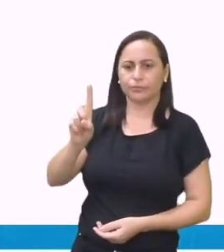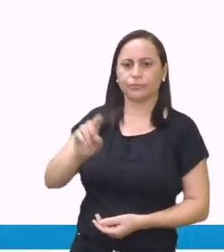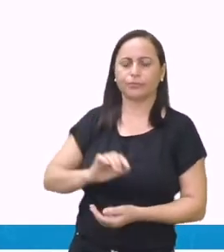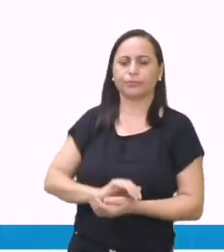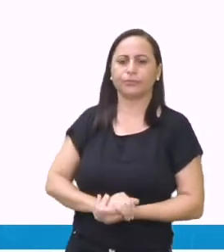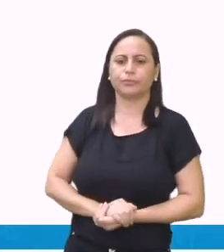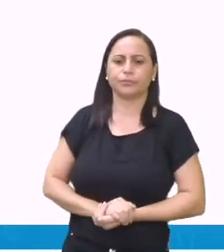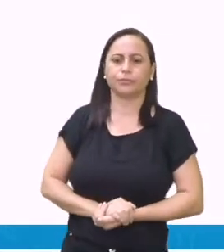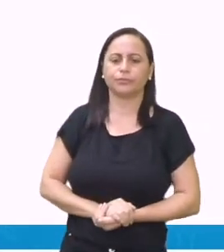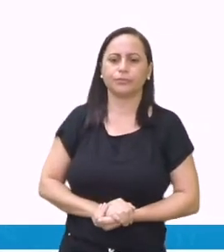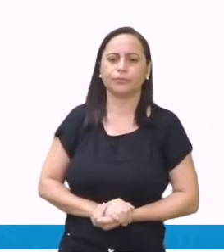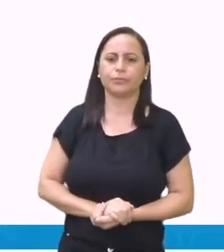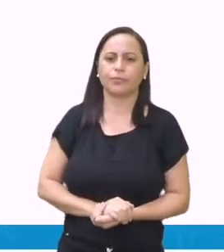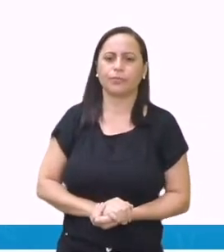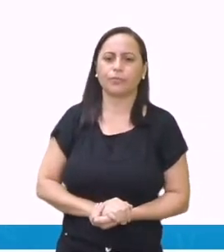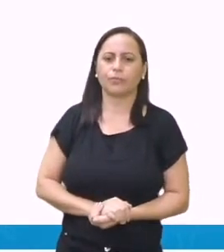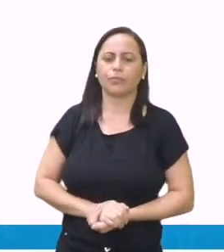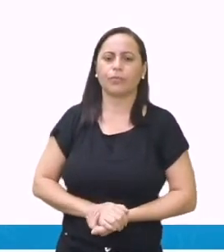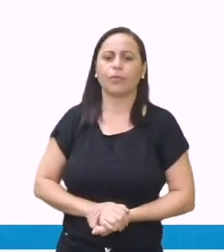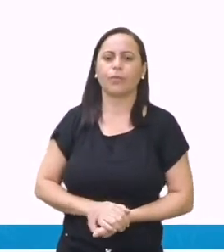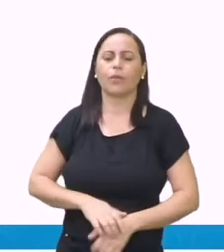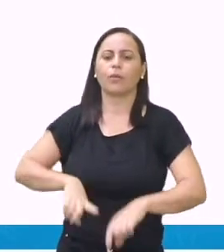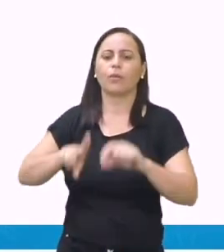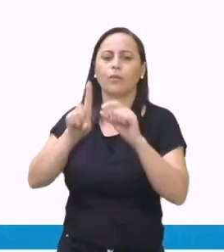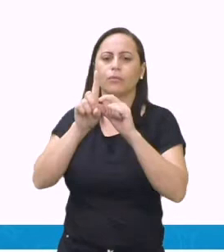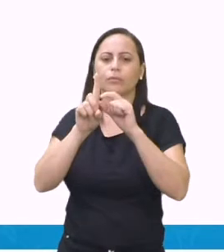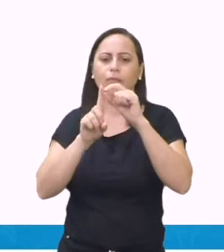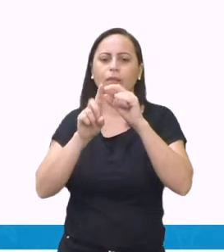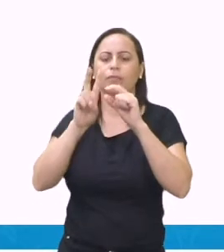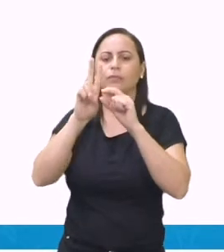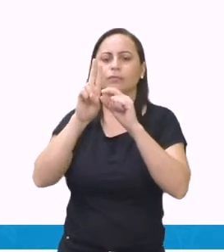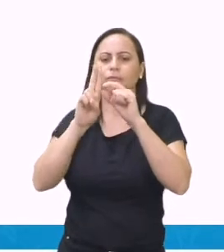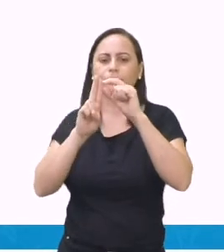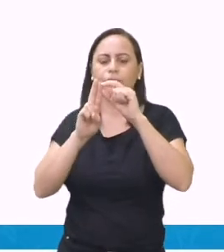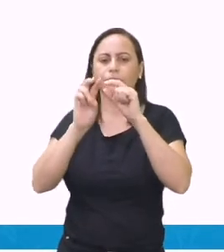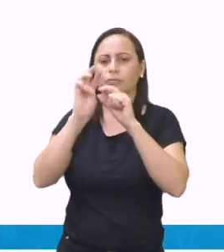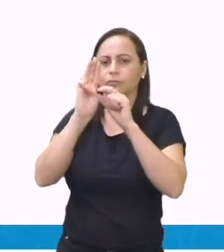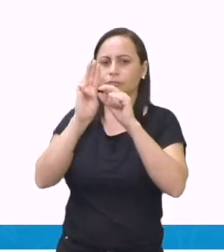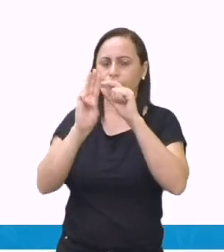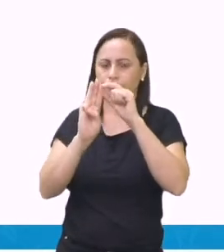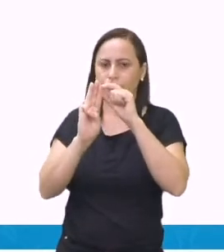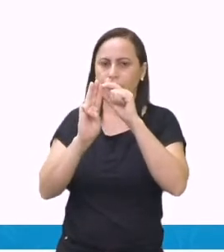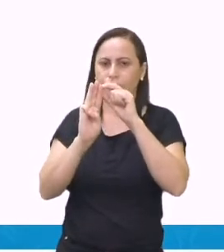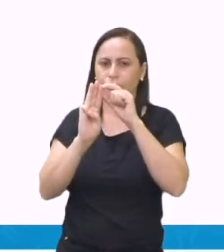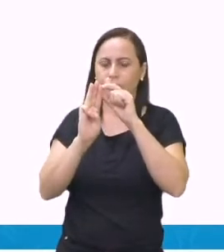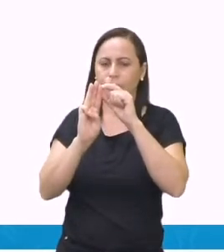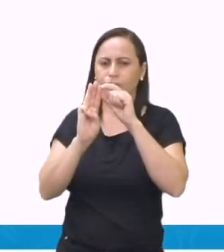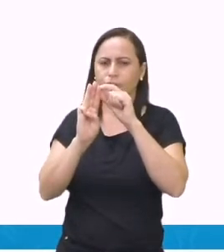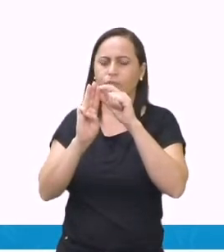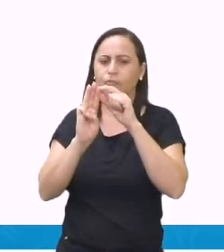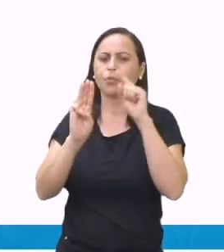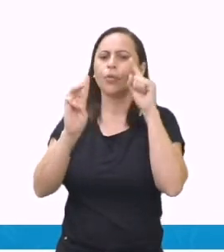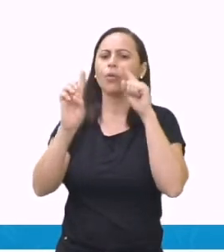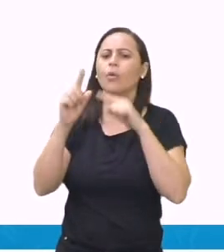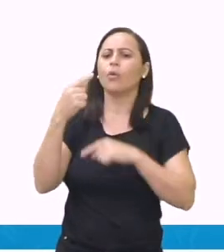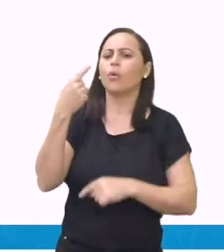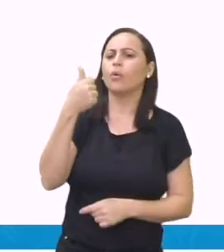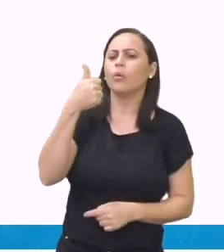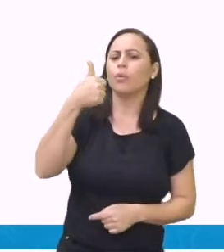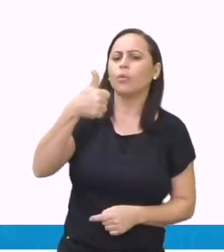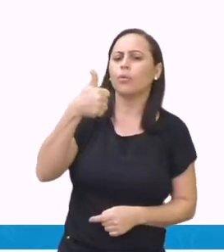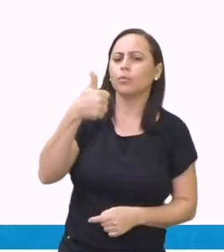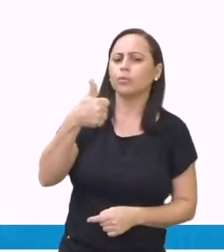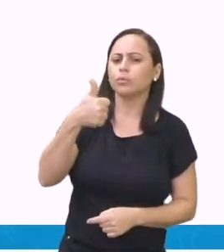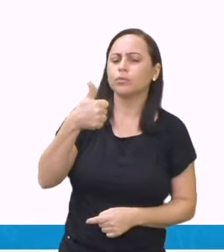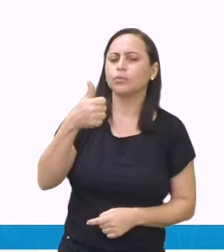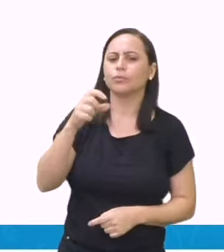541. Vamos olhar as ordens, ó, unidade, dezena, centena. O 1 na